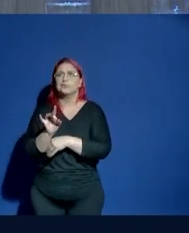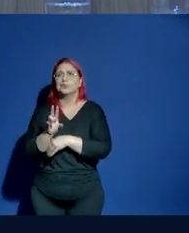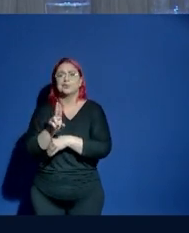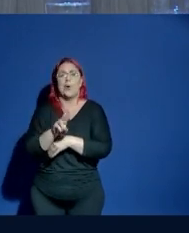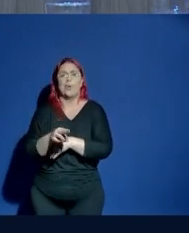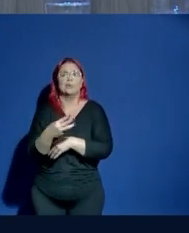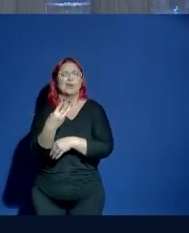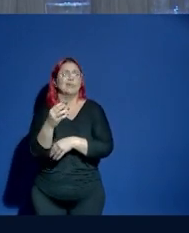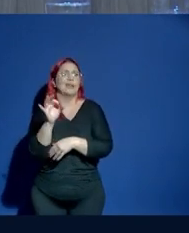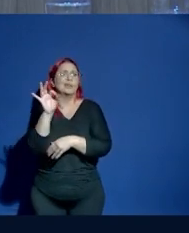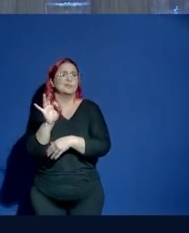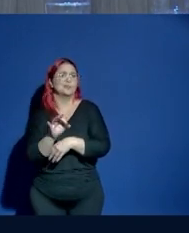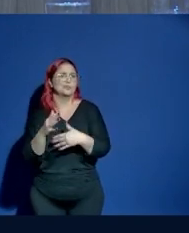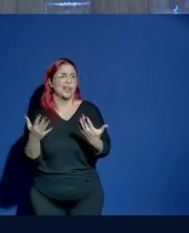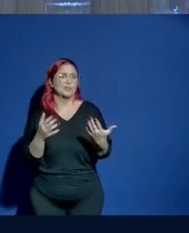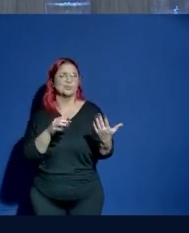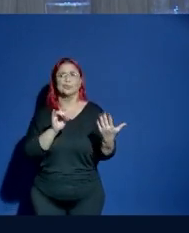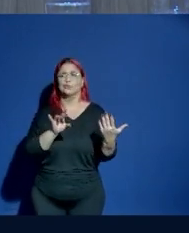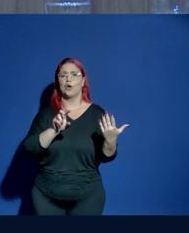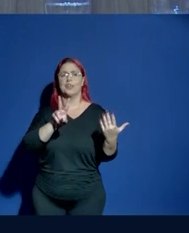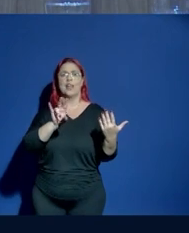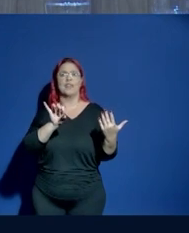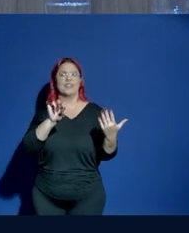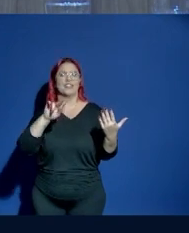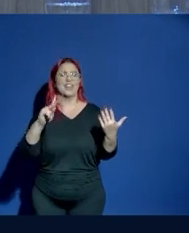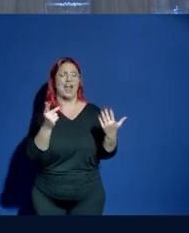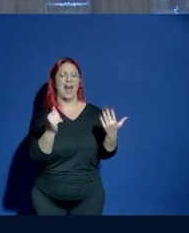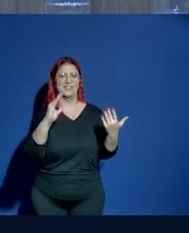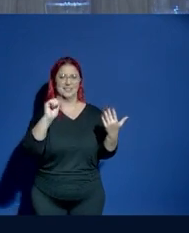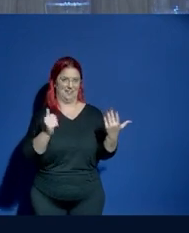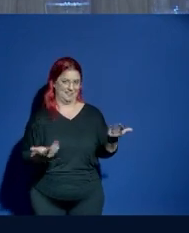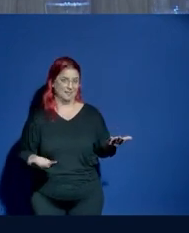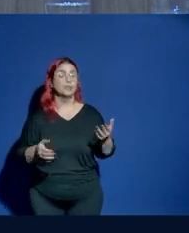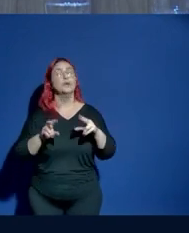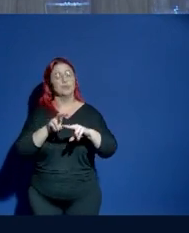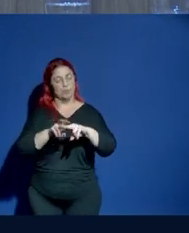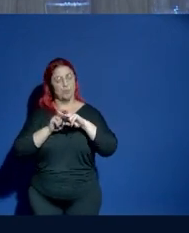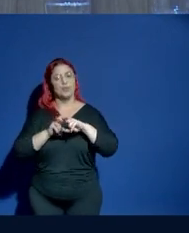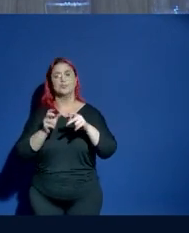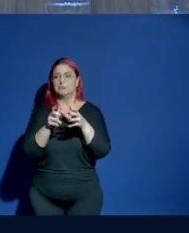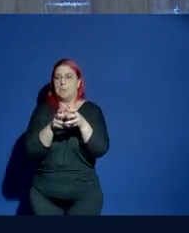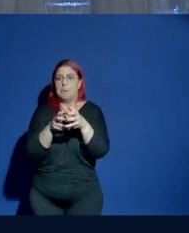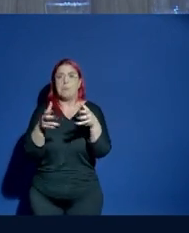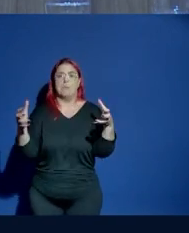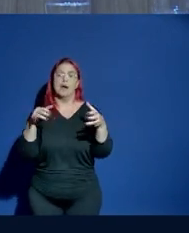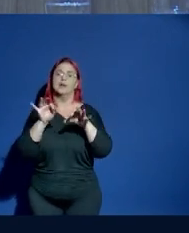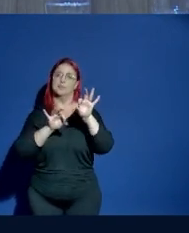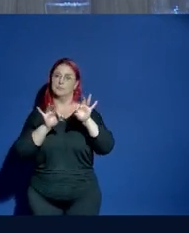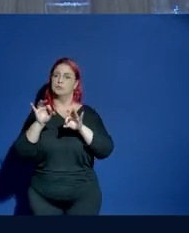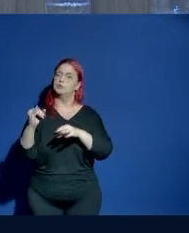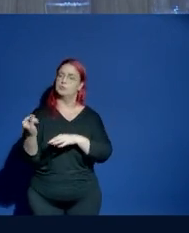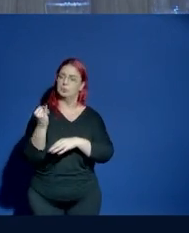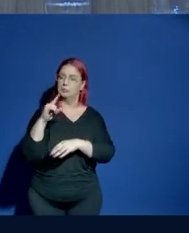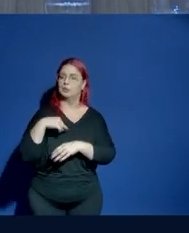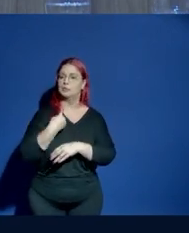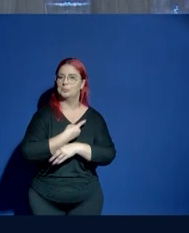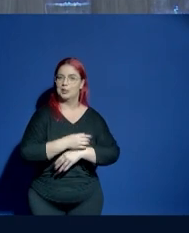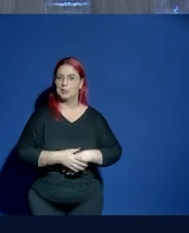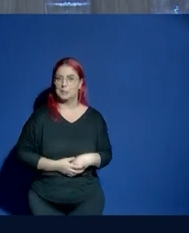da vinhaça que a gente produz então potencial de aumentar o projeto é bem relevante